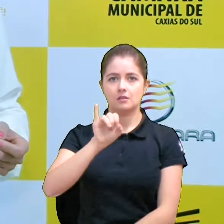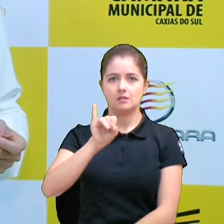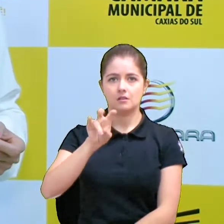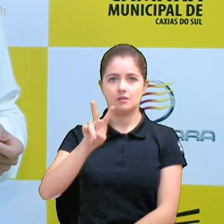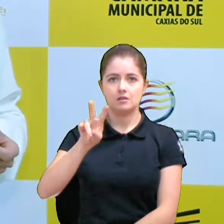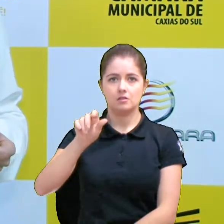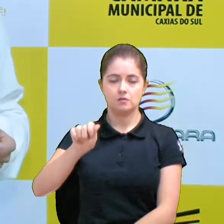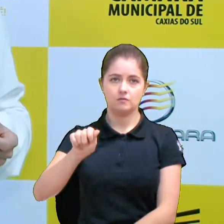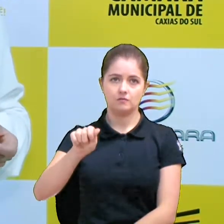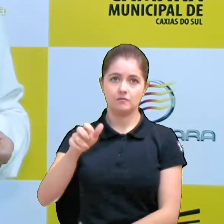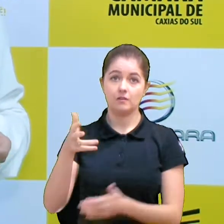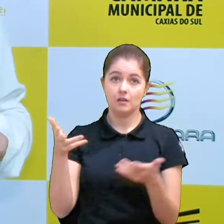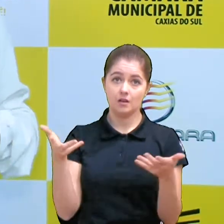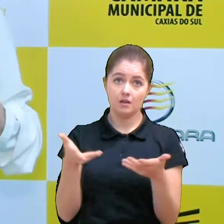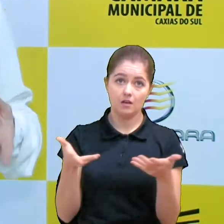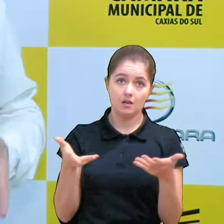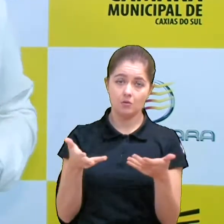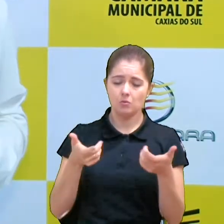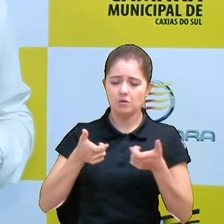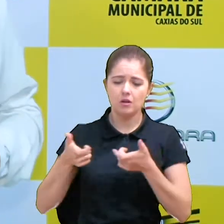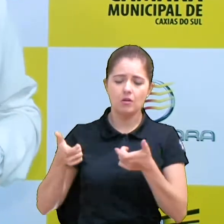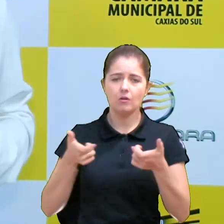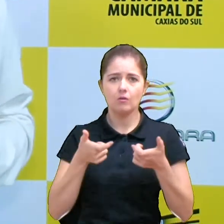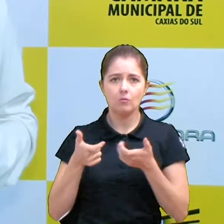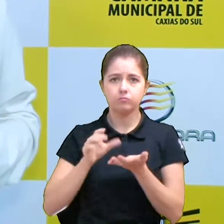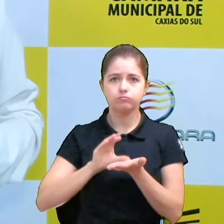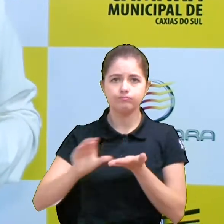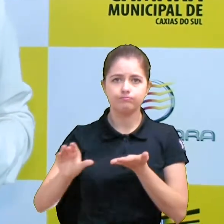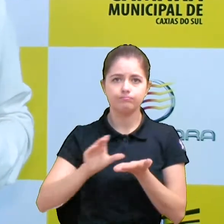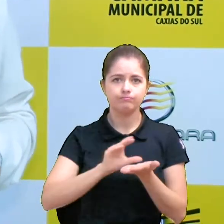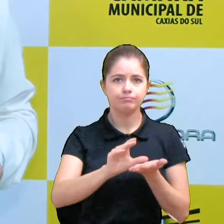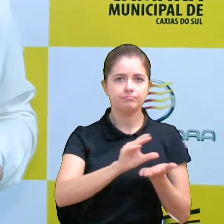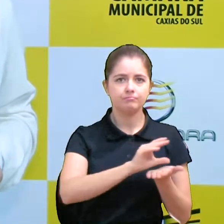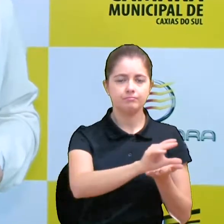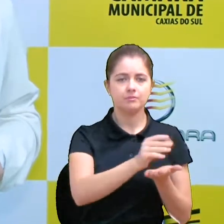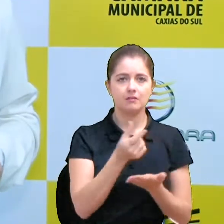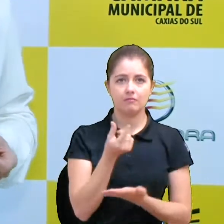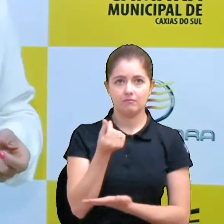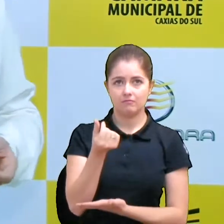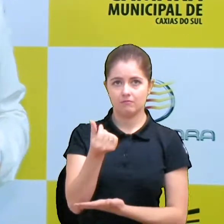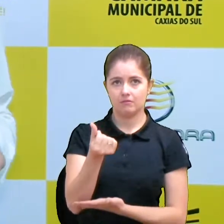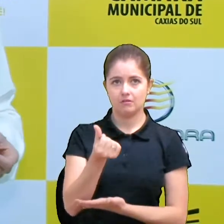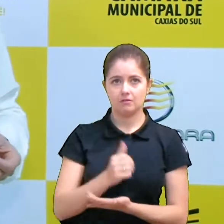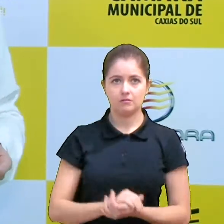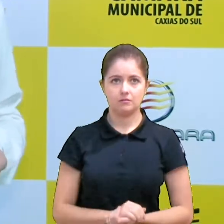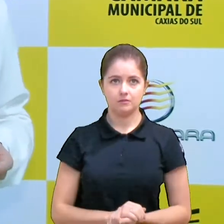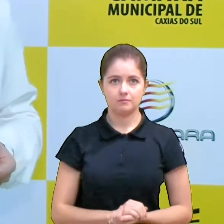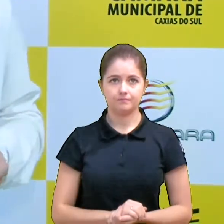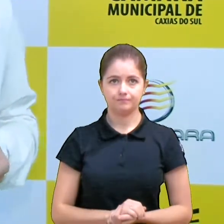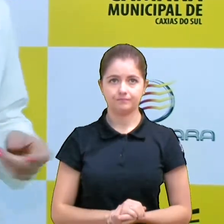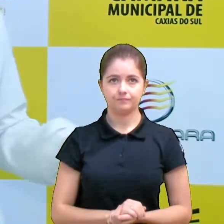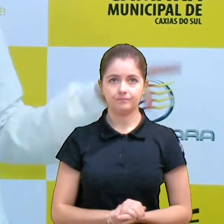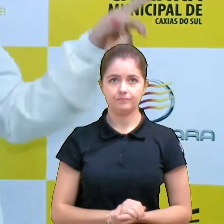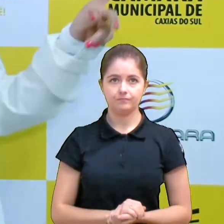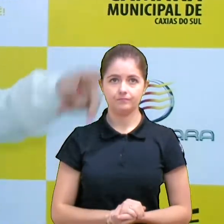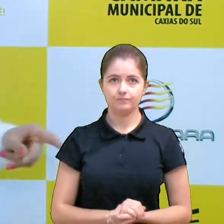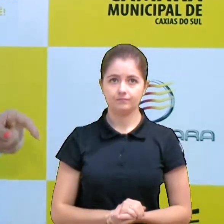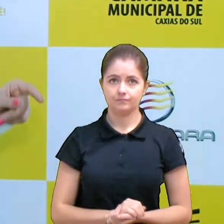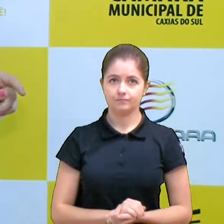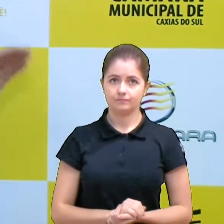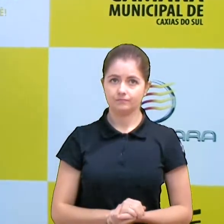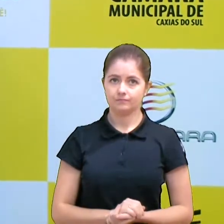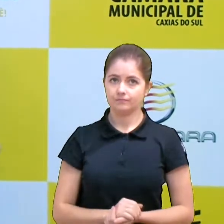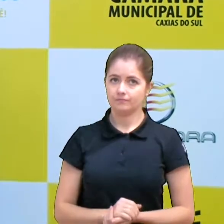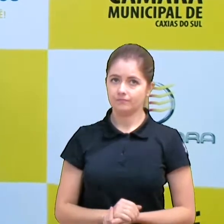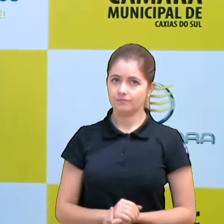está sendo investido esses valores, né, em relação a essa dívida ativa. O vereador